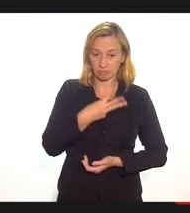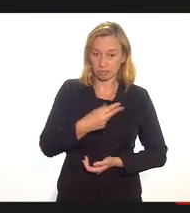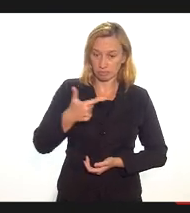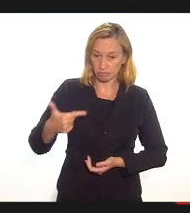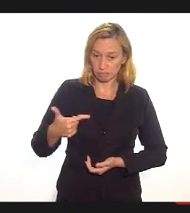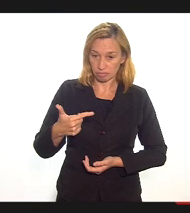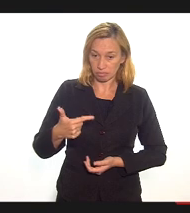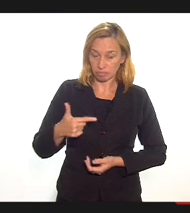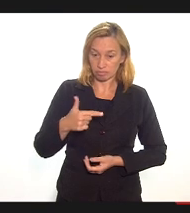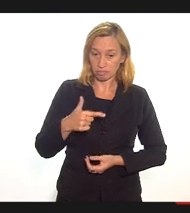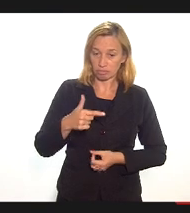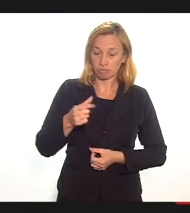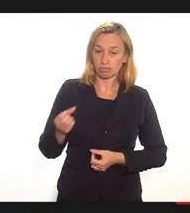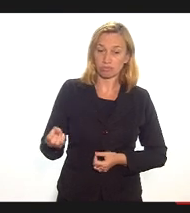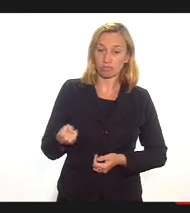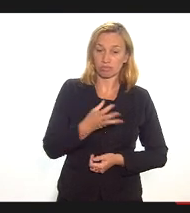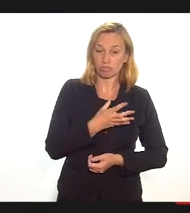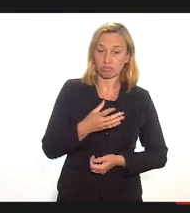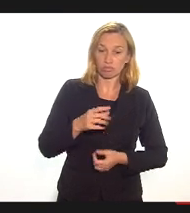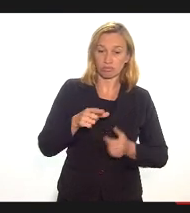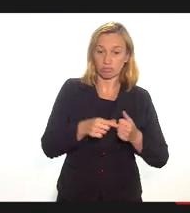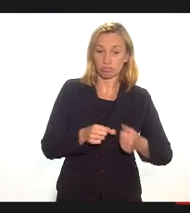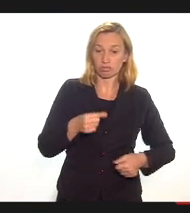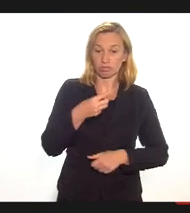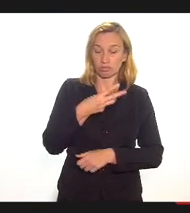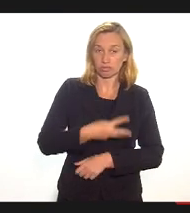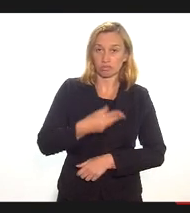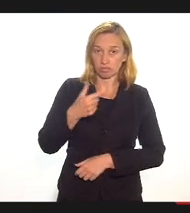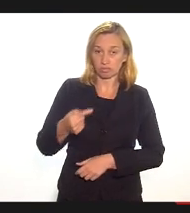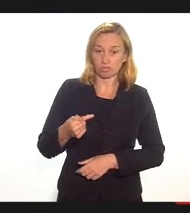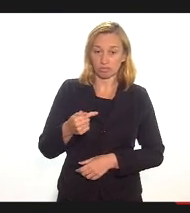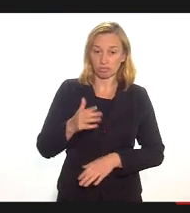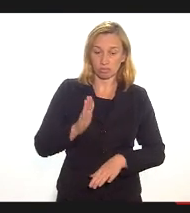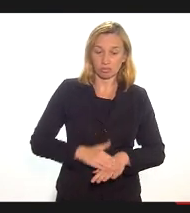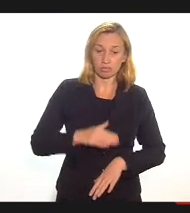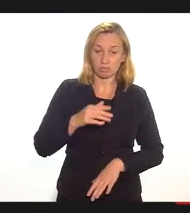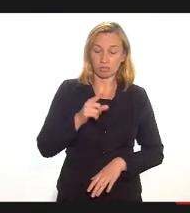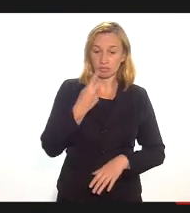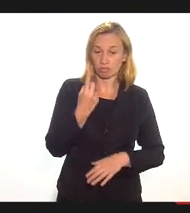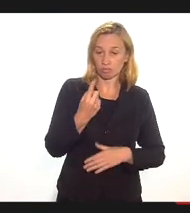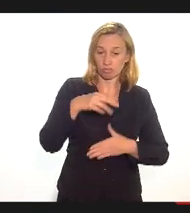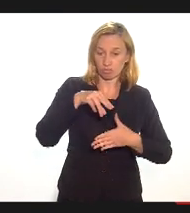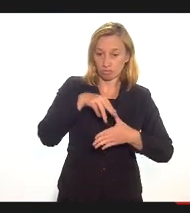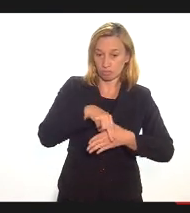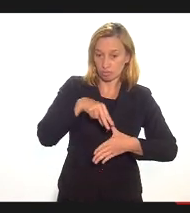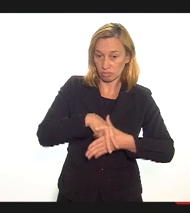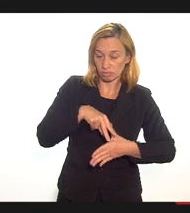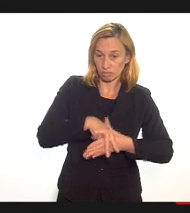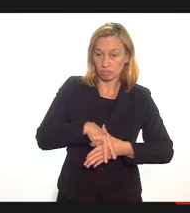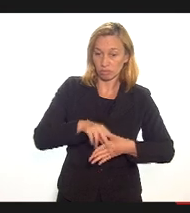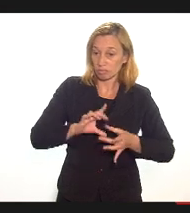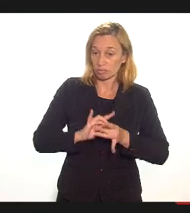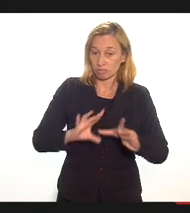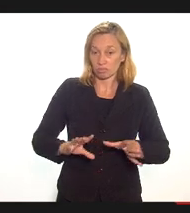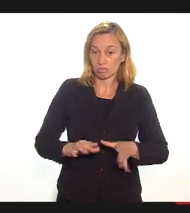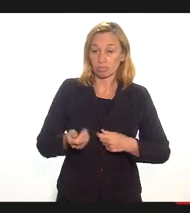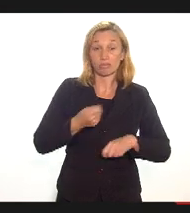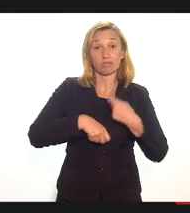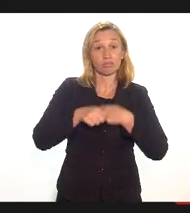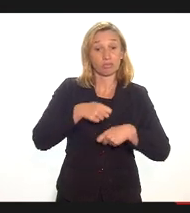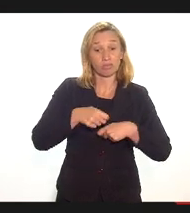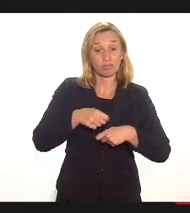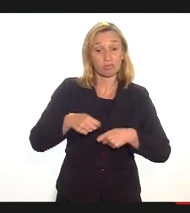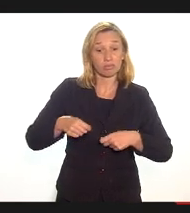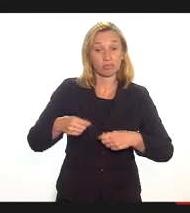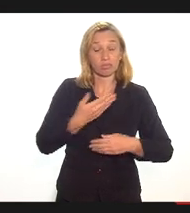uma inovação no artigo 37, incluindo mais de um inciso, em que permite a administração